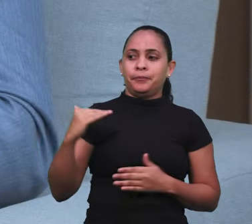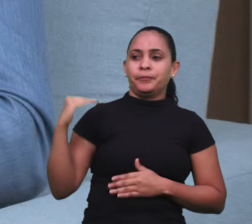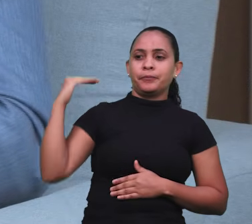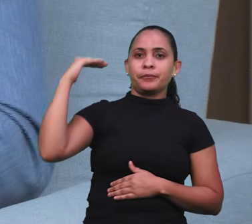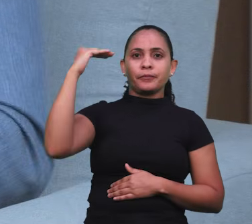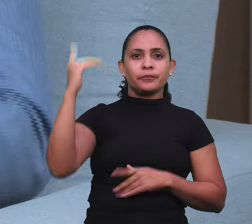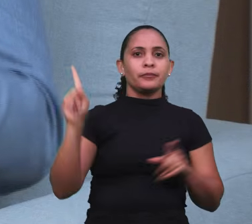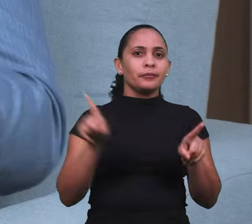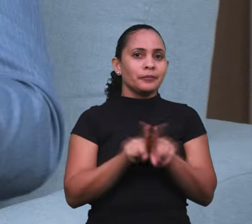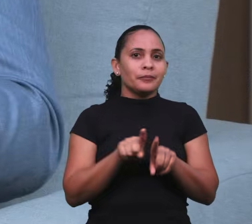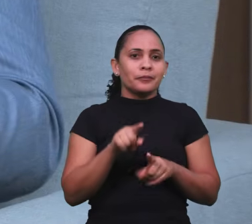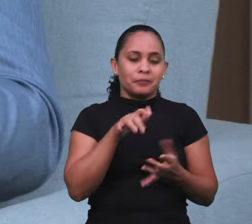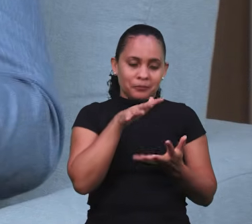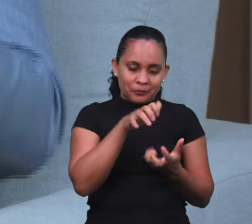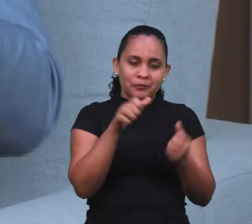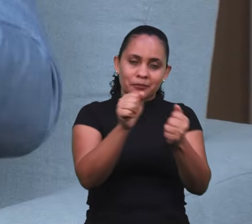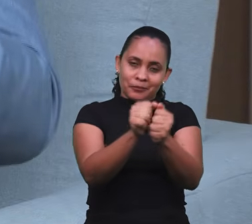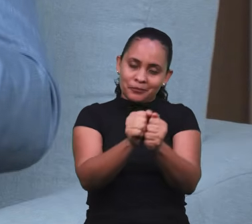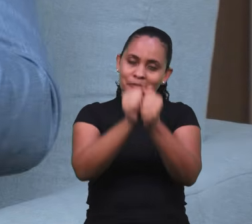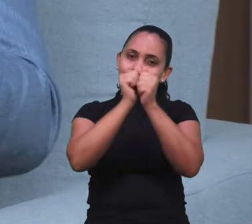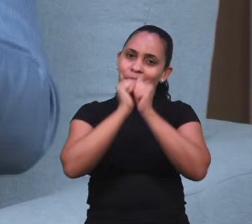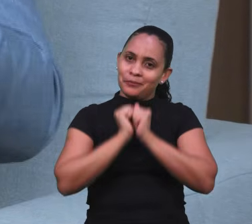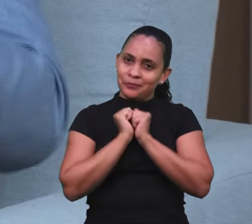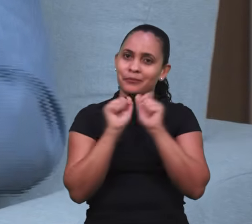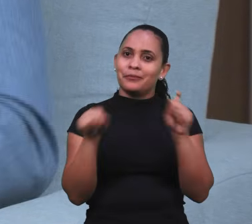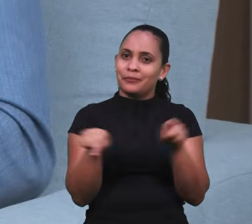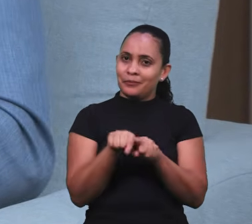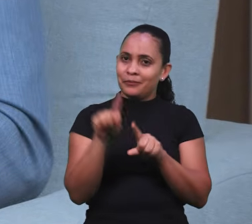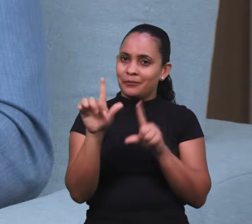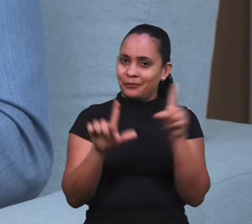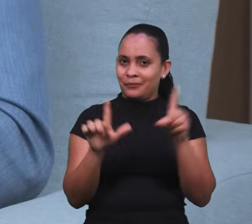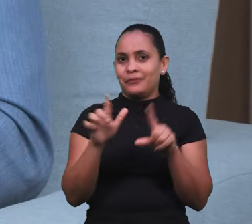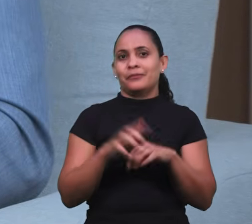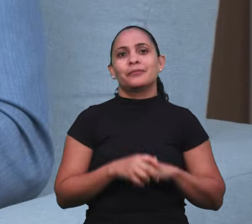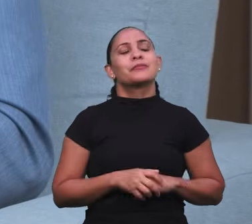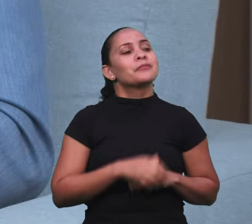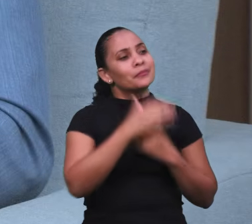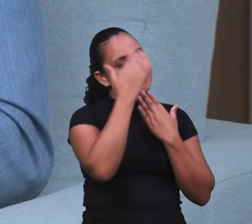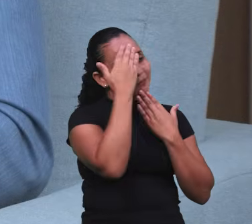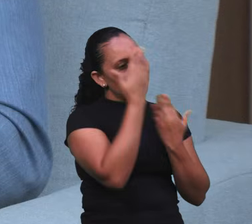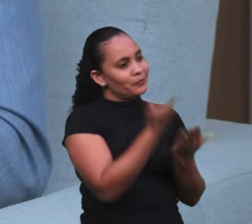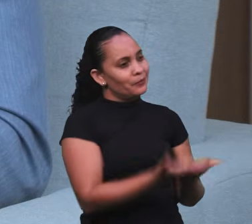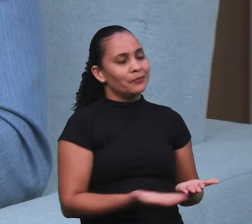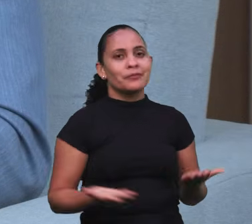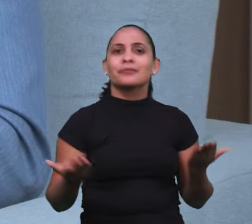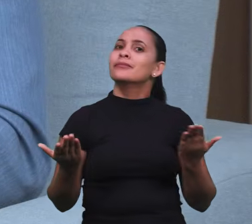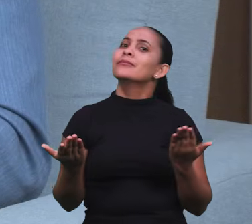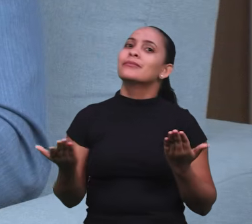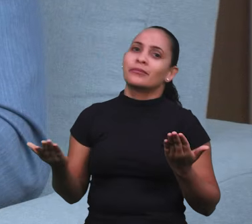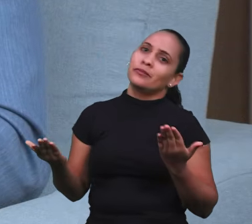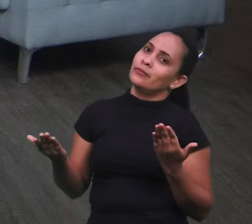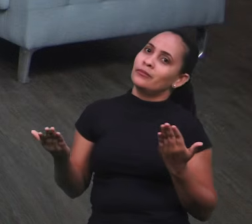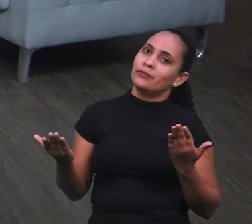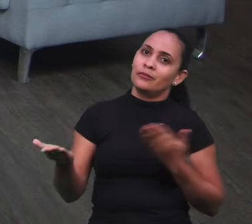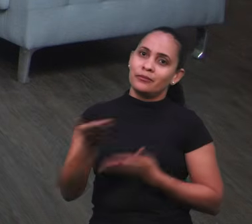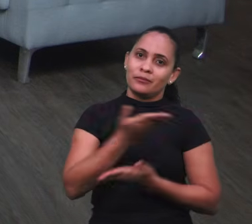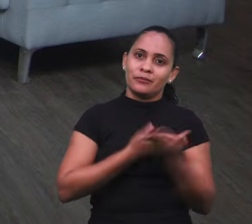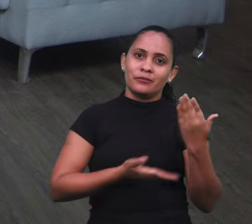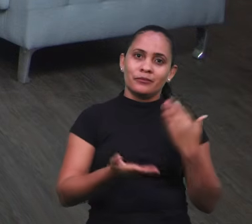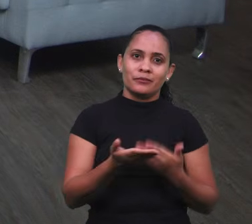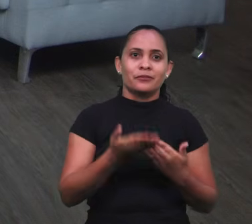nossos irmãos adultos e os idosos. Participem conosco do nosso programa. Agradecemos